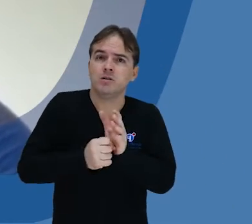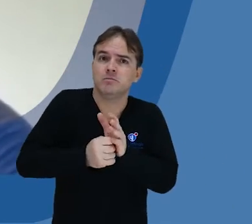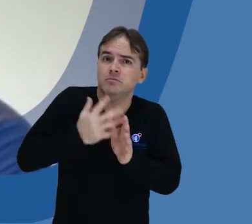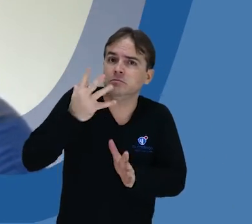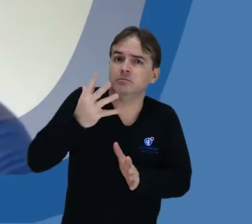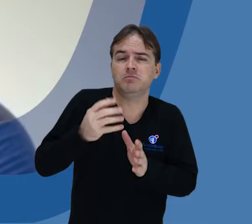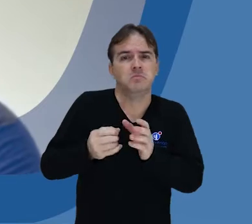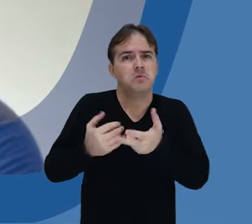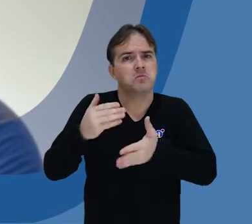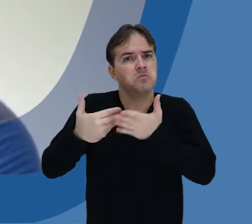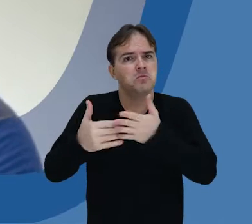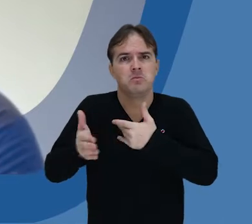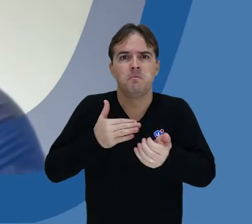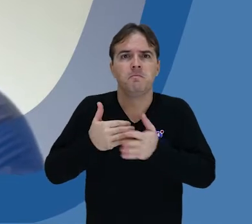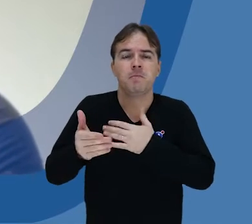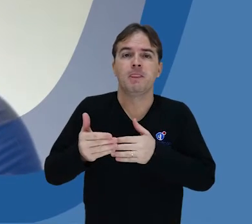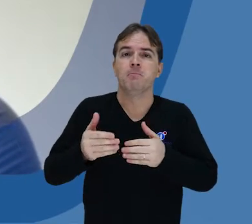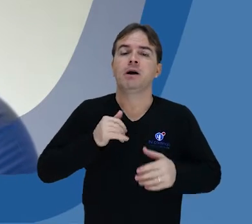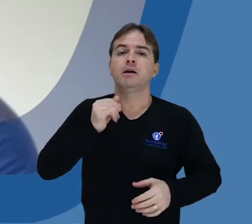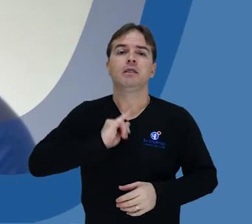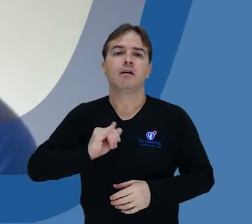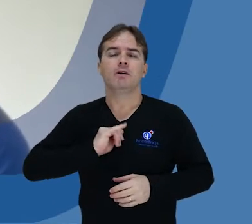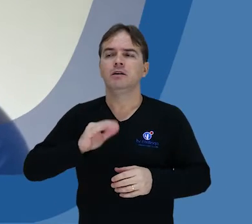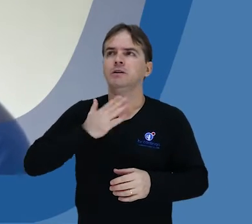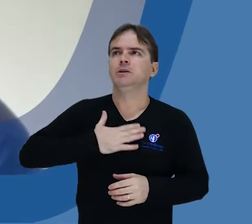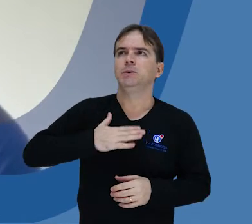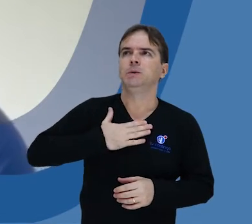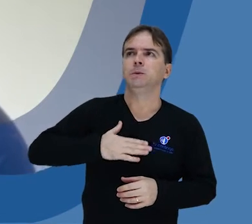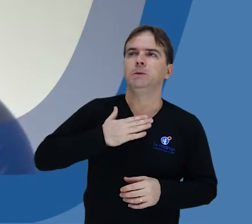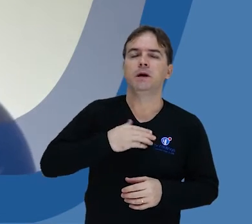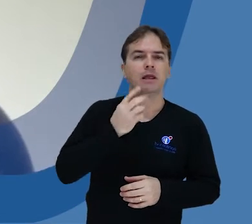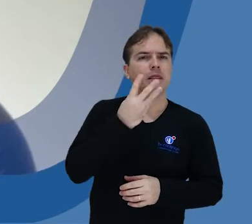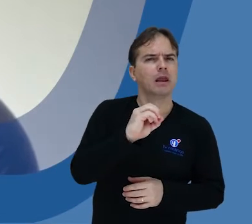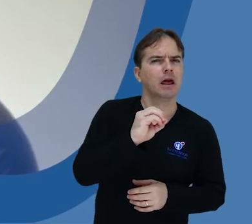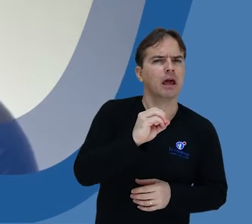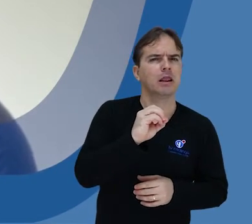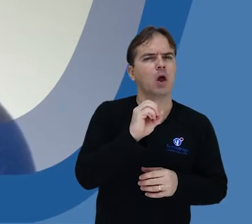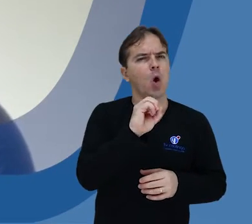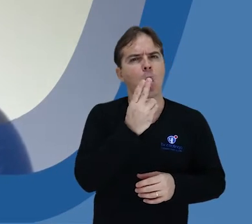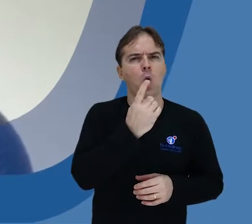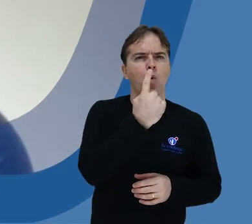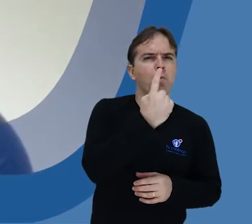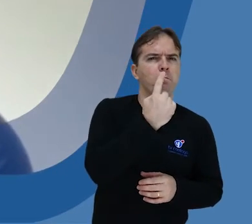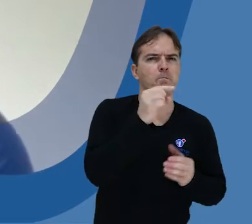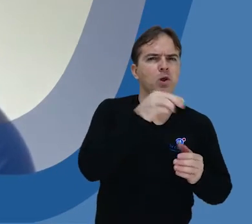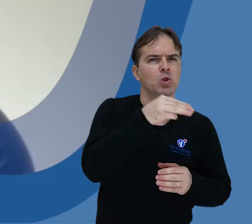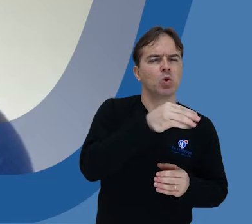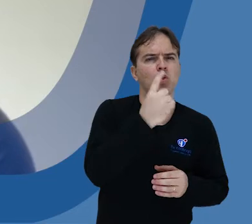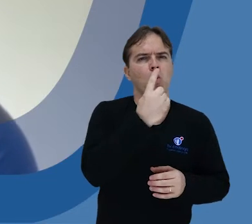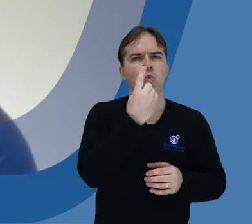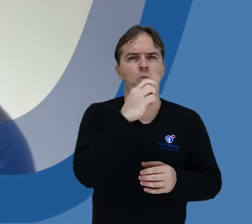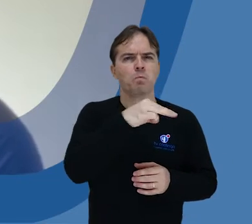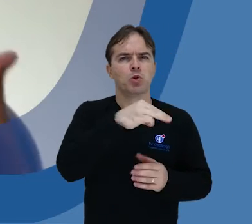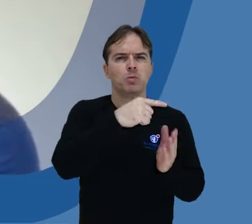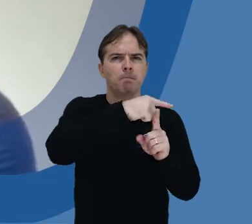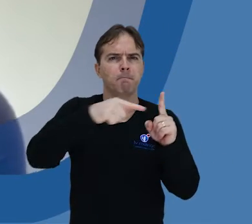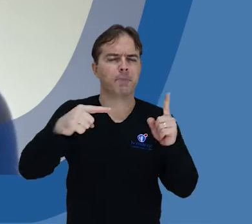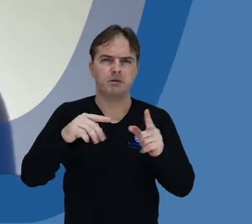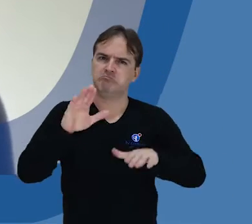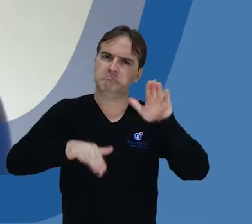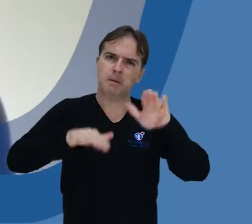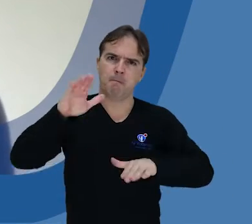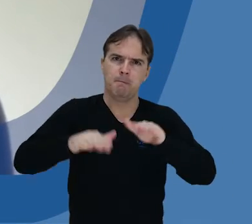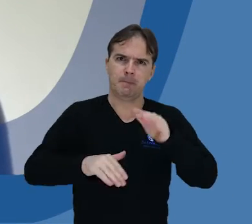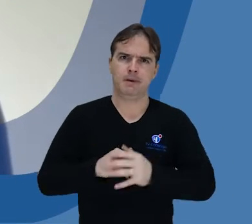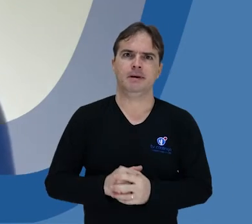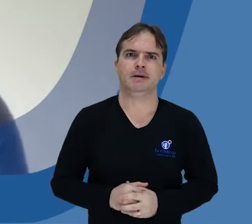intervalo que pode oscilar de 30 segundos até um minuto e meio, deve ser o suficiente para esse momento. Quanto aos exercícios da